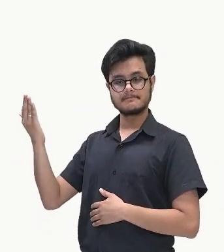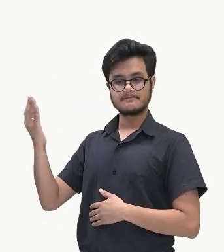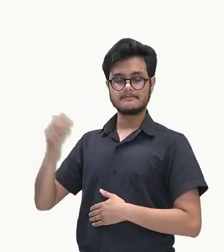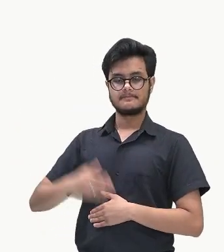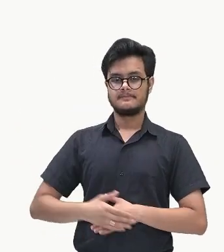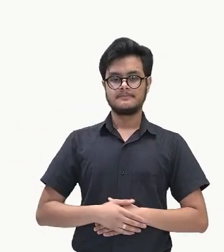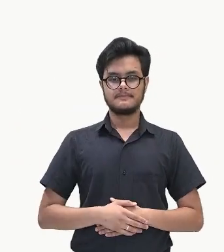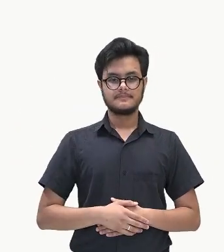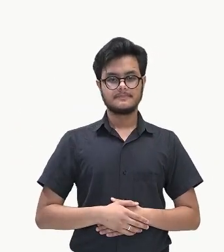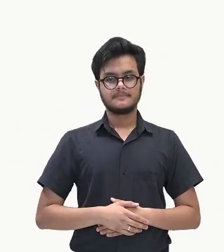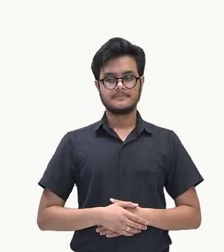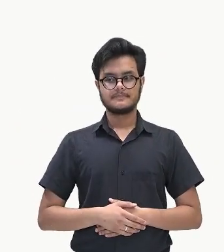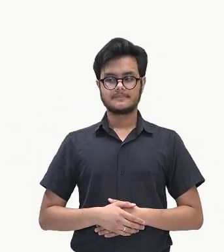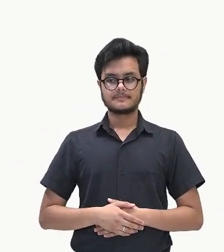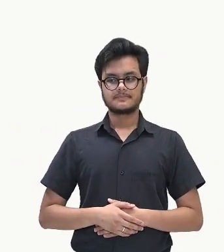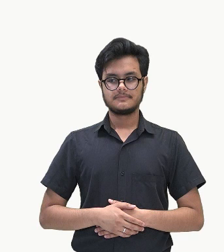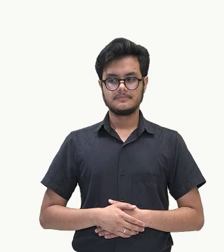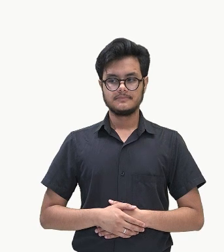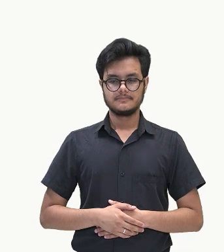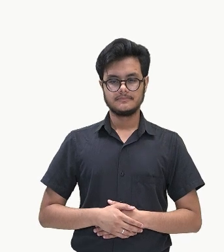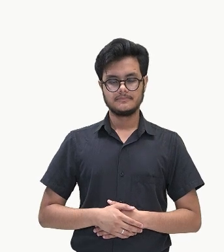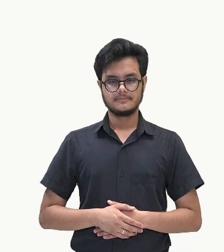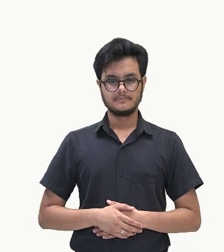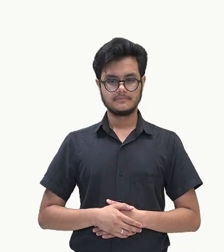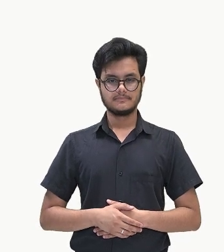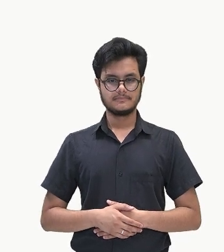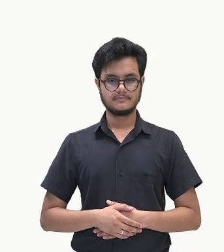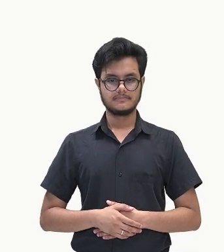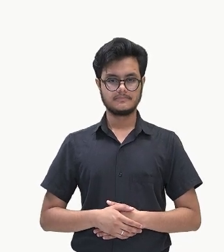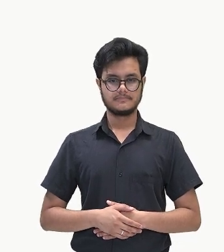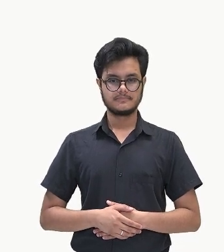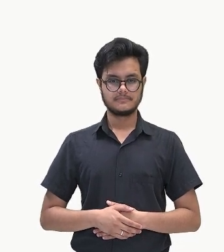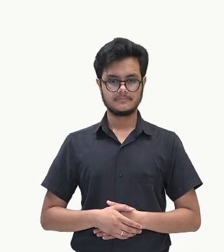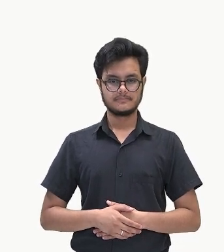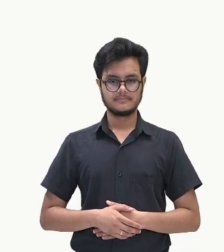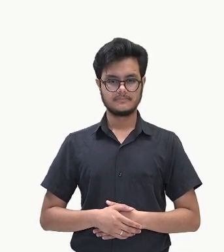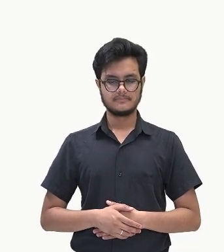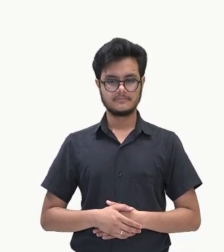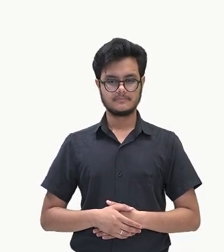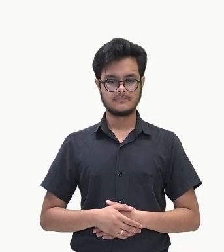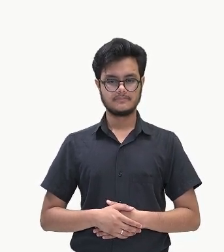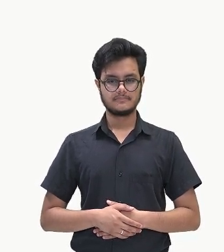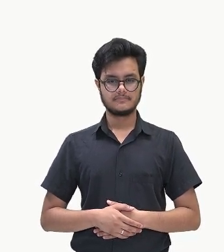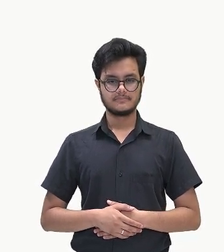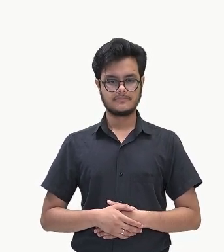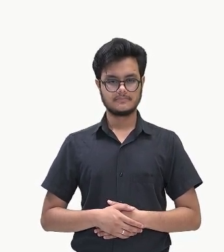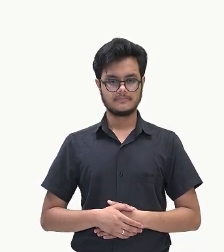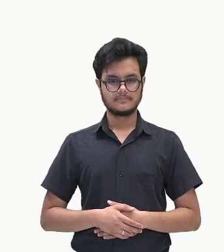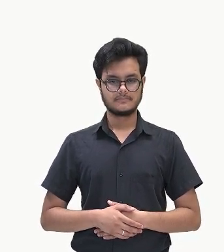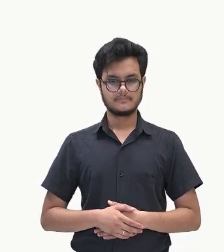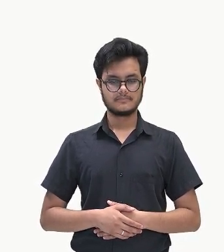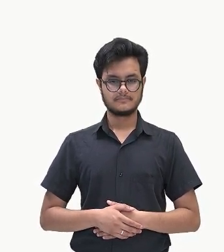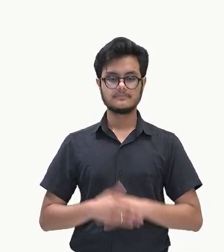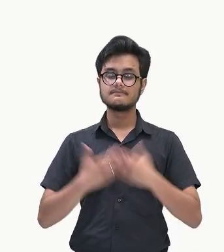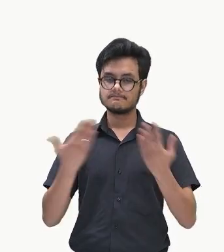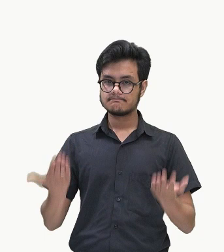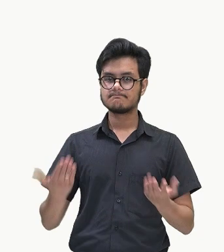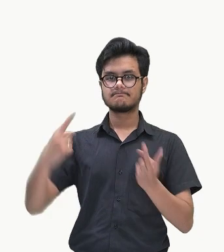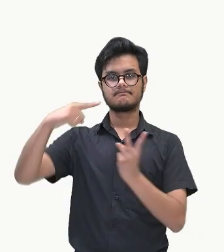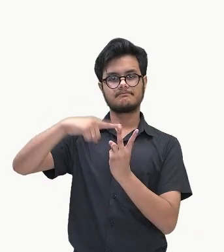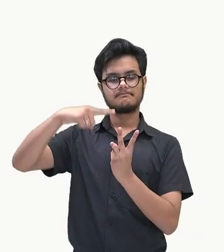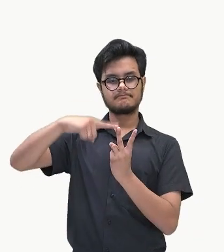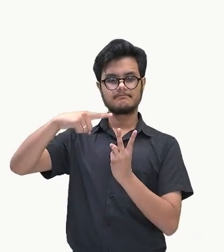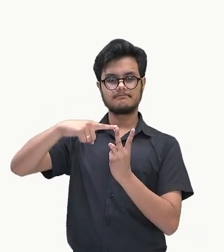do que raiz quarta de 12. Mas como a pergunta no início era sobre a raiz quadrada de